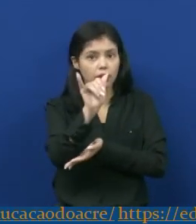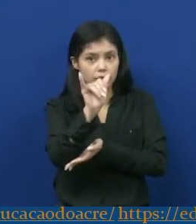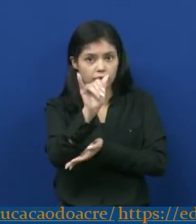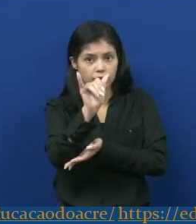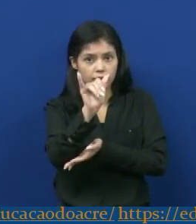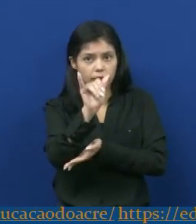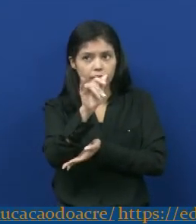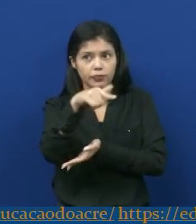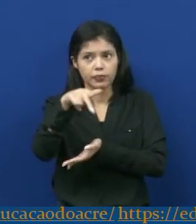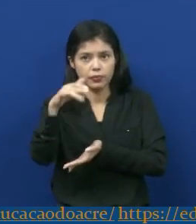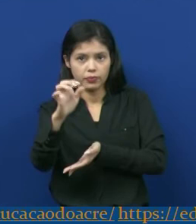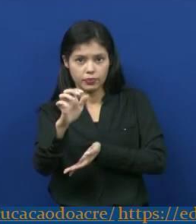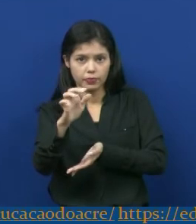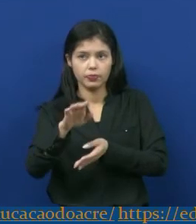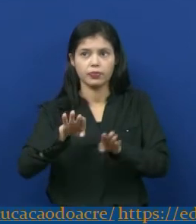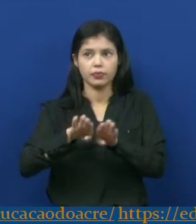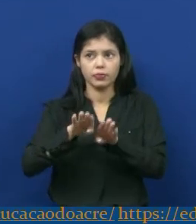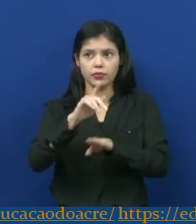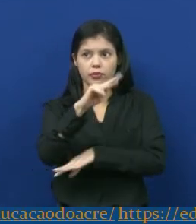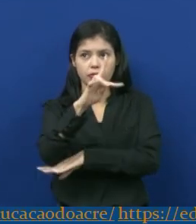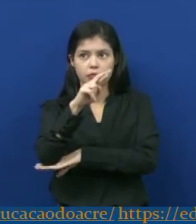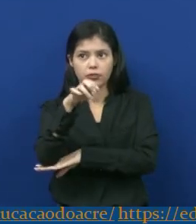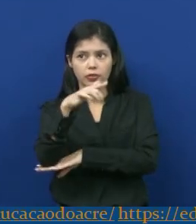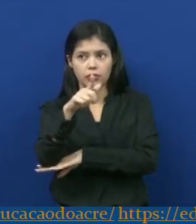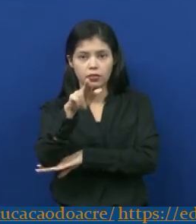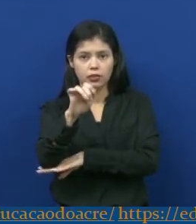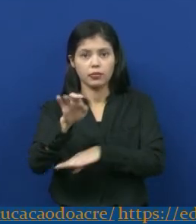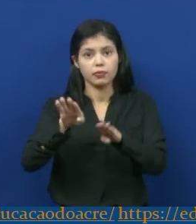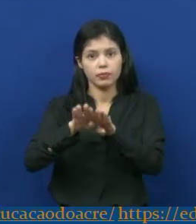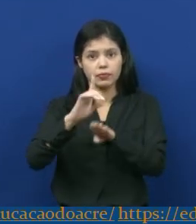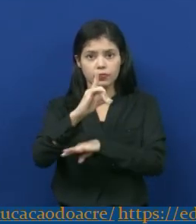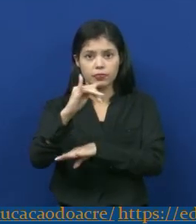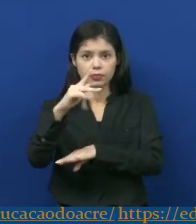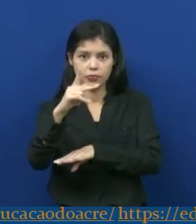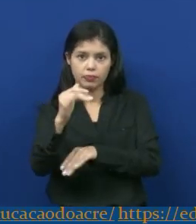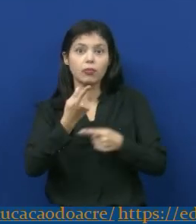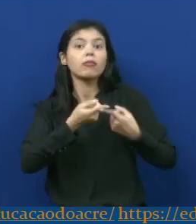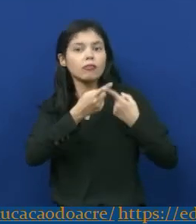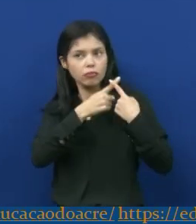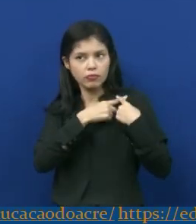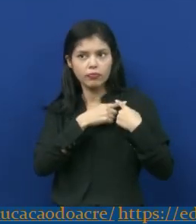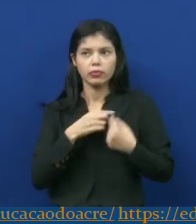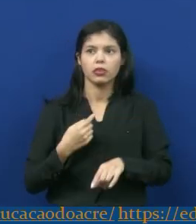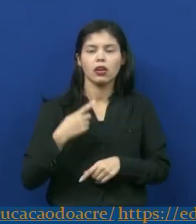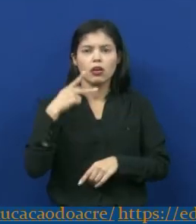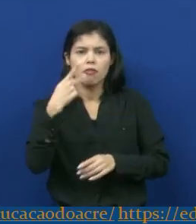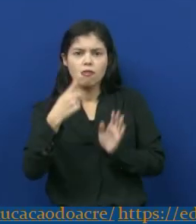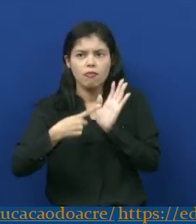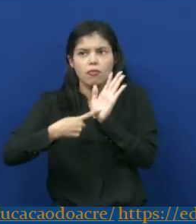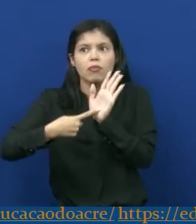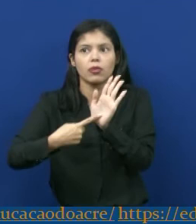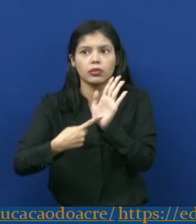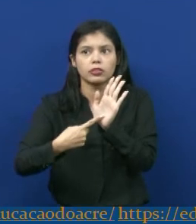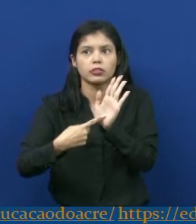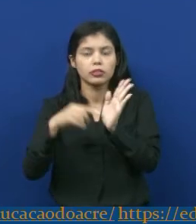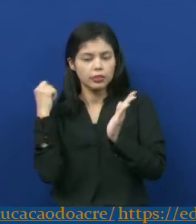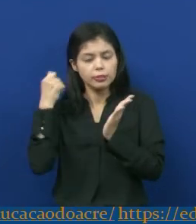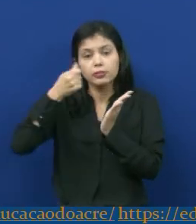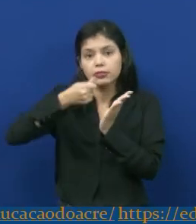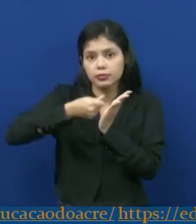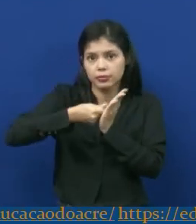que são hay que, tener que e deber. Elas expressam obrigação ou